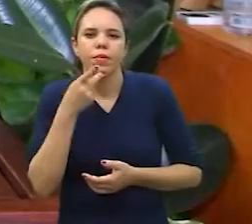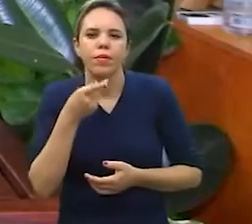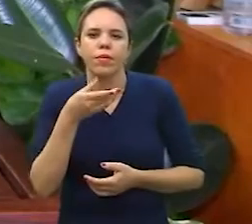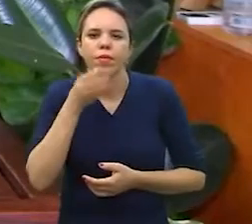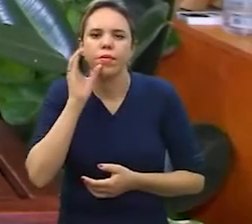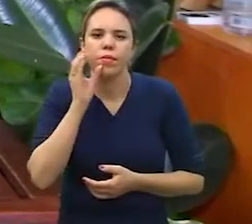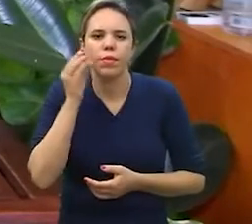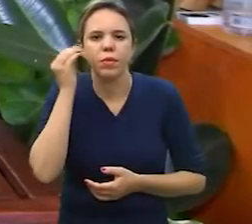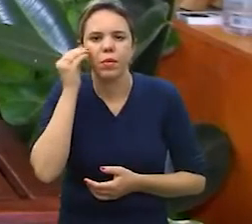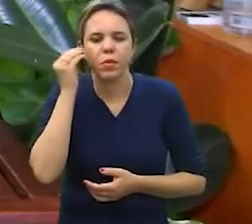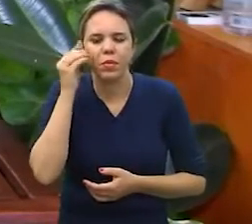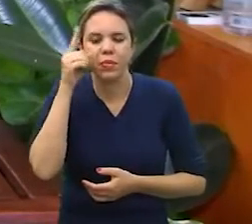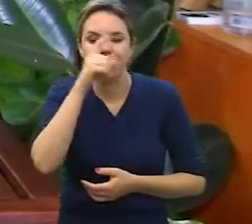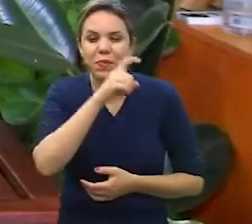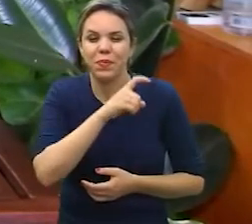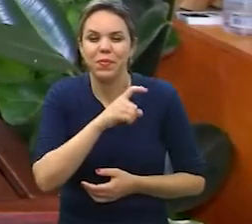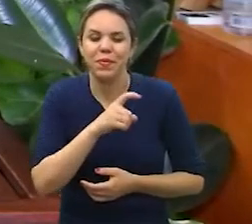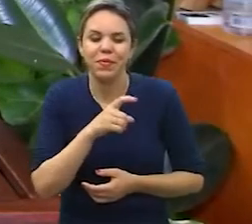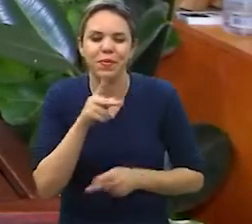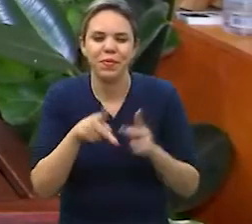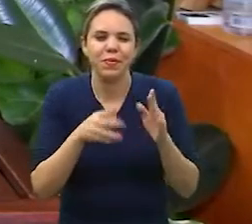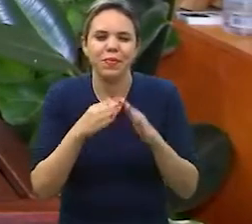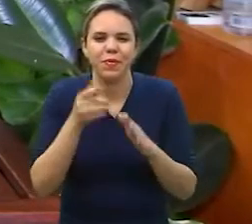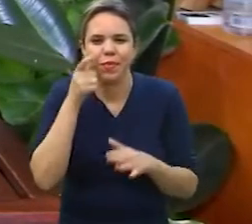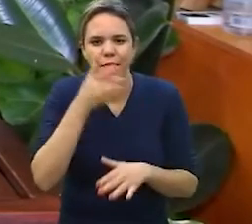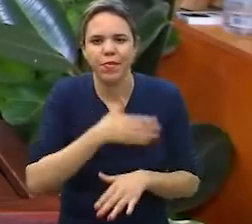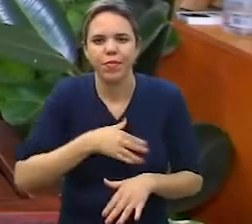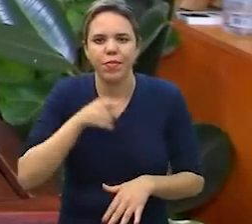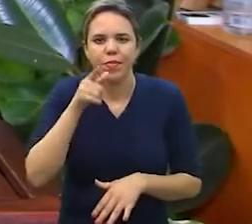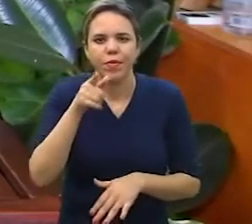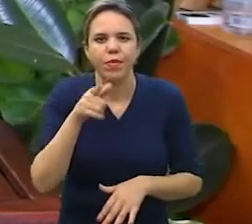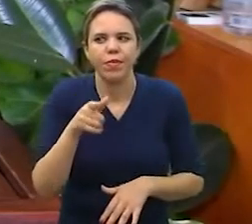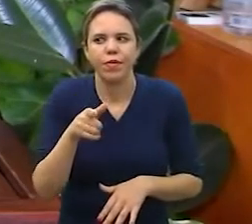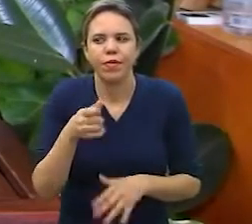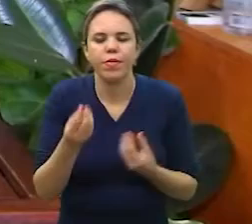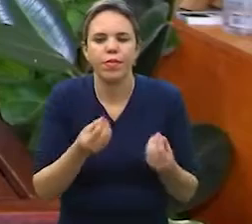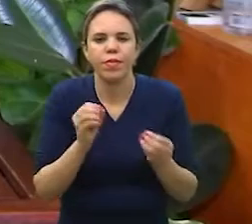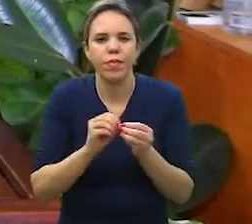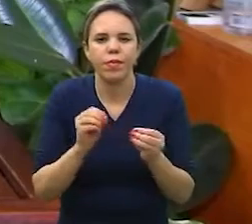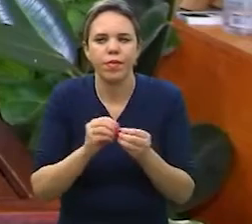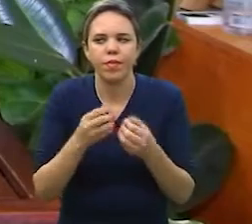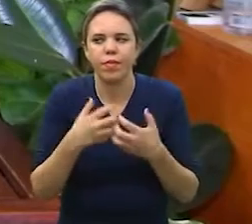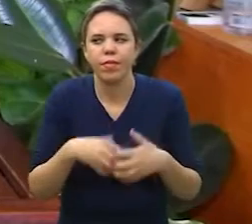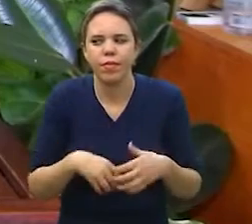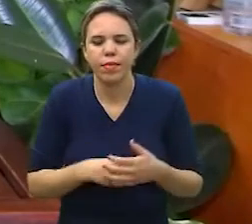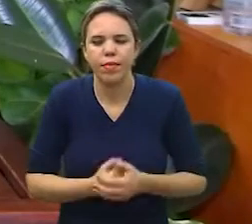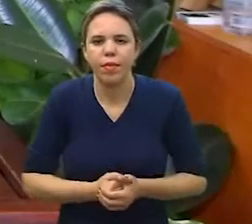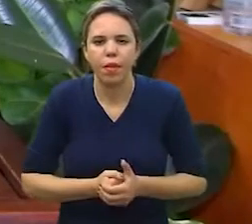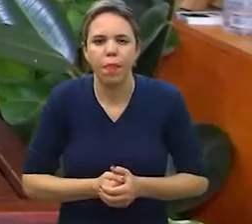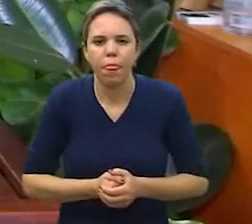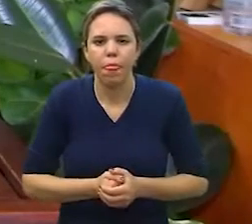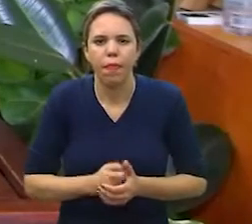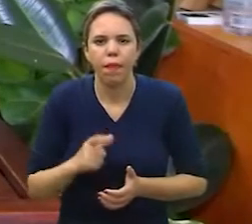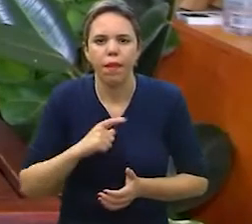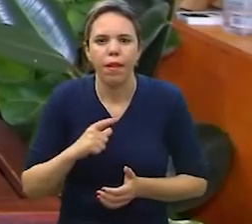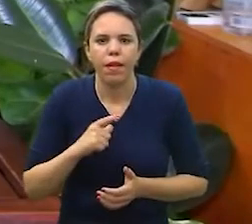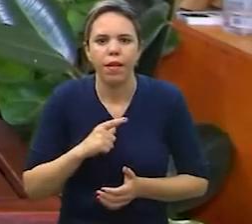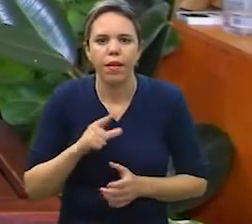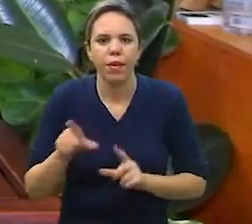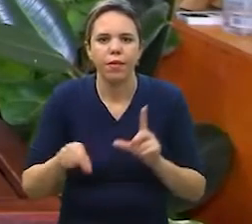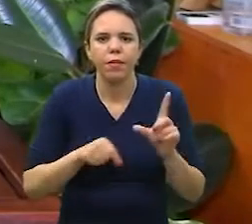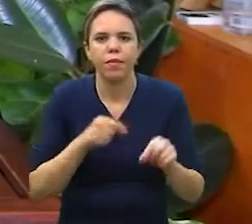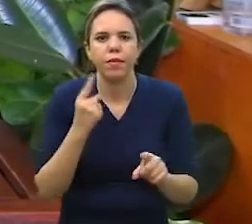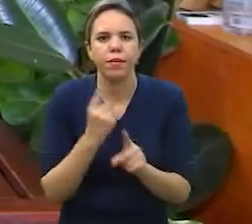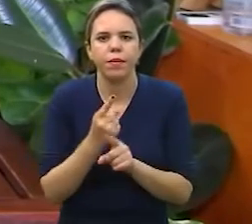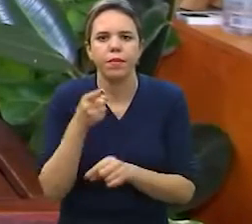faço essa tarefa difícil, o pessoal de casa que gostou da receita, como é que faz, né? Tem mais aí opções